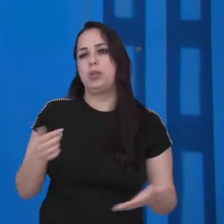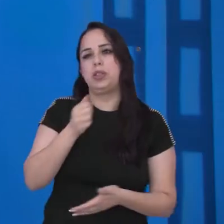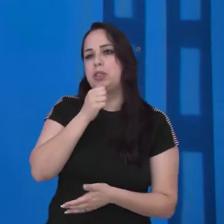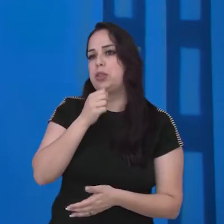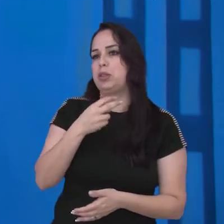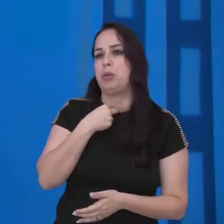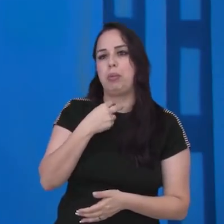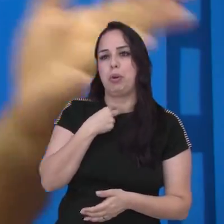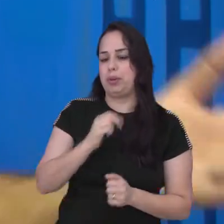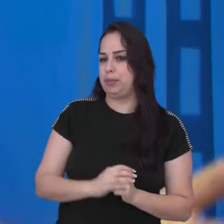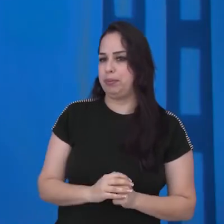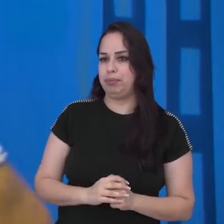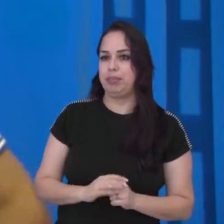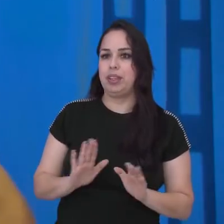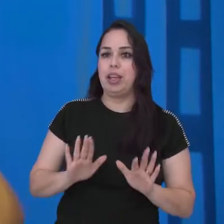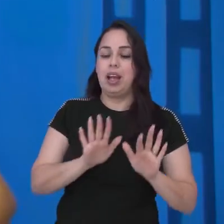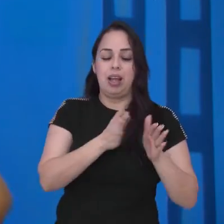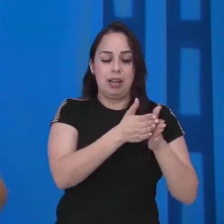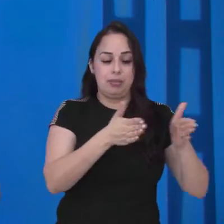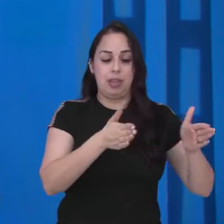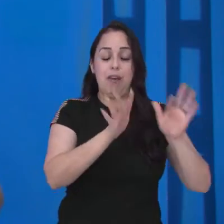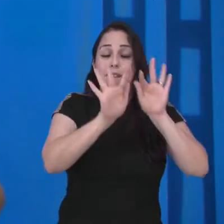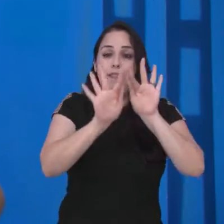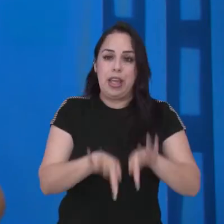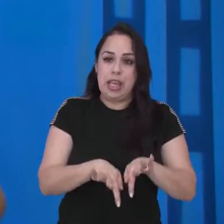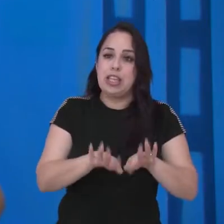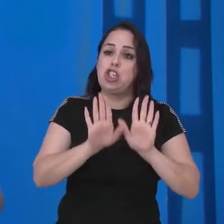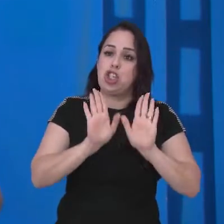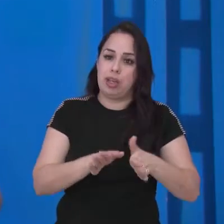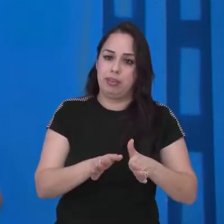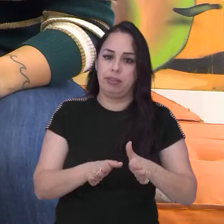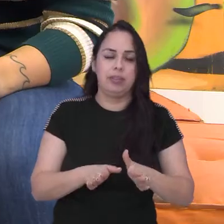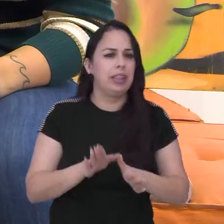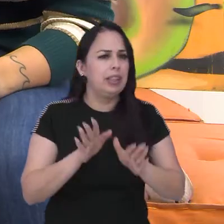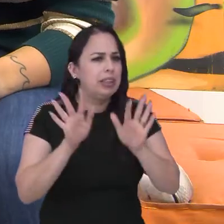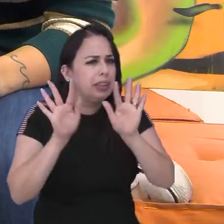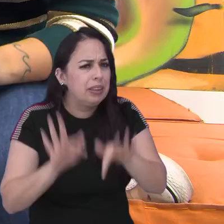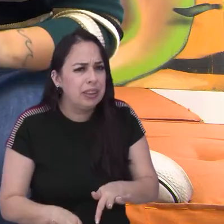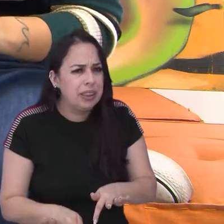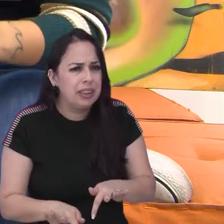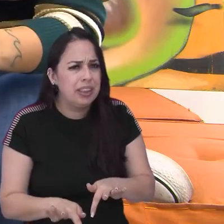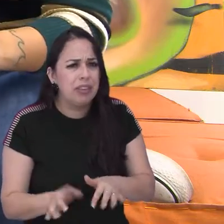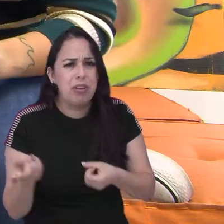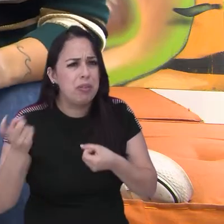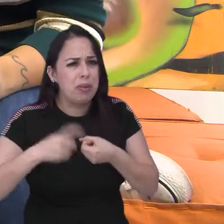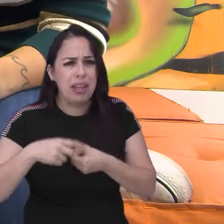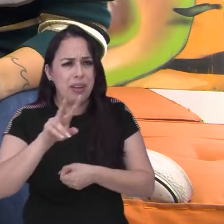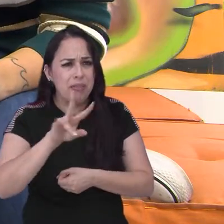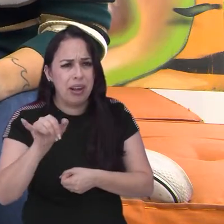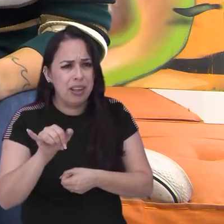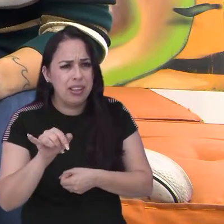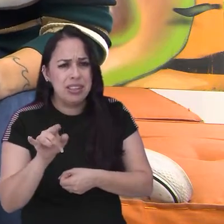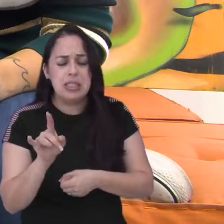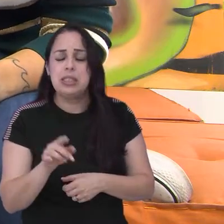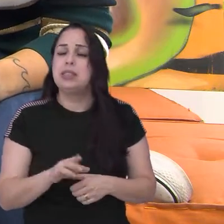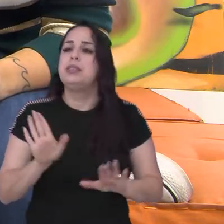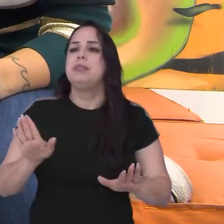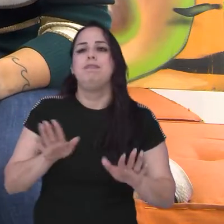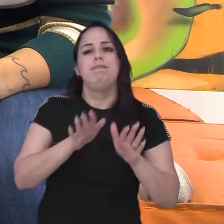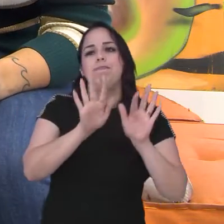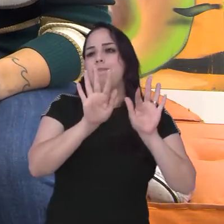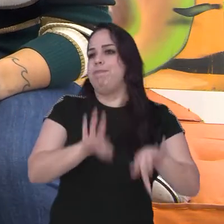mais, né? A Batalha dos Trilhos, ela encerrou o ciclo, né? Mas encerrou mesmo, não vai voltar? Ela encerrou o